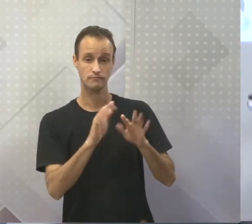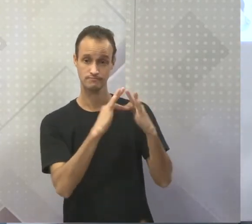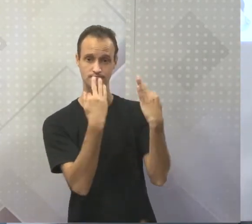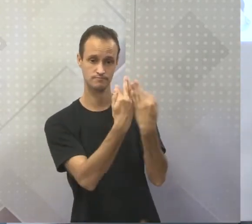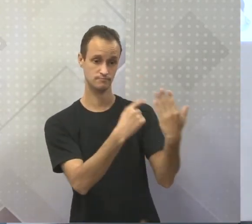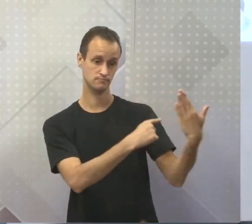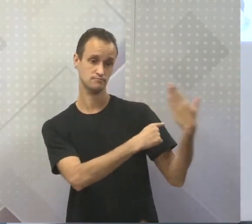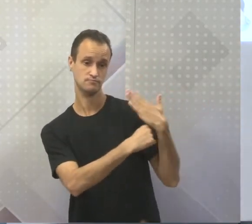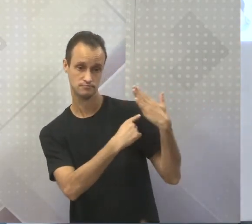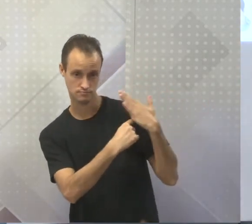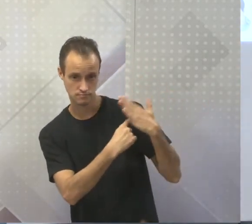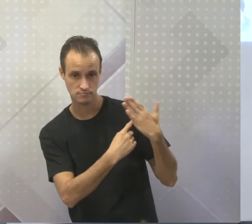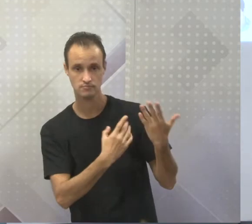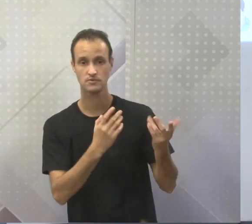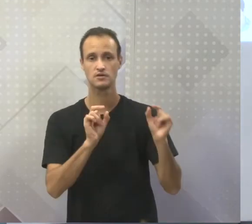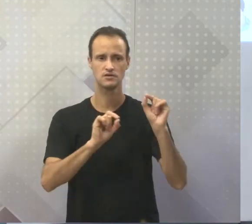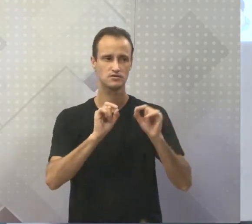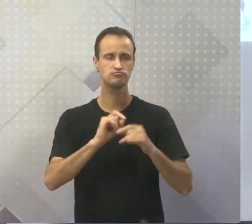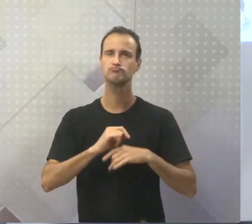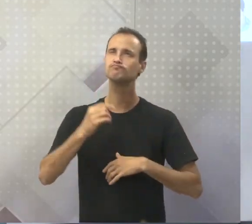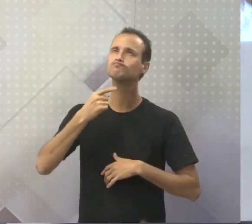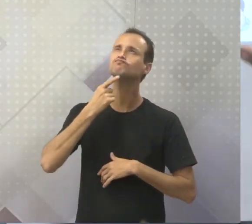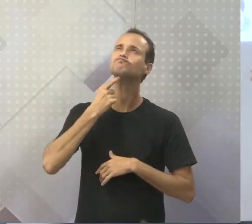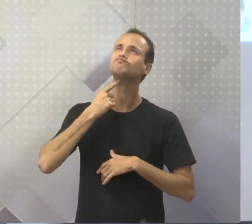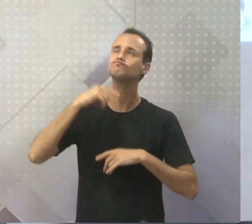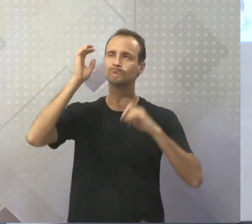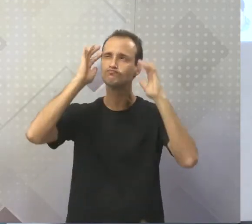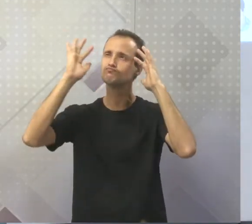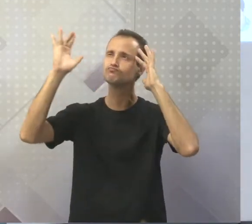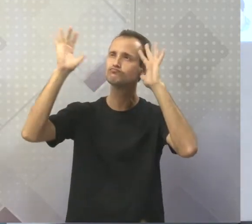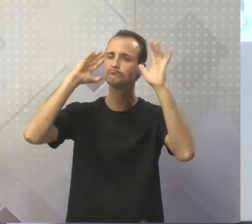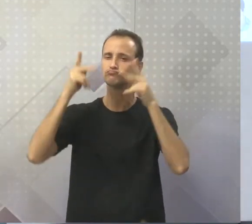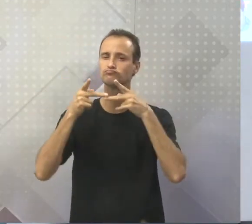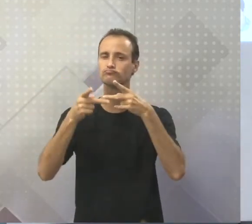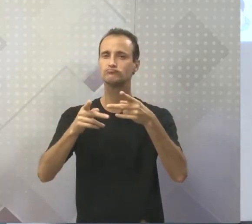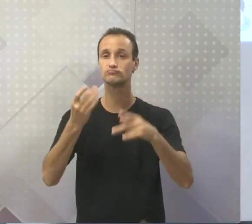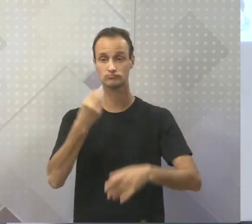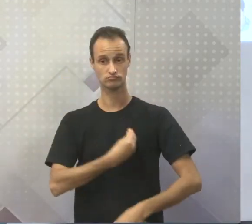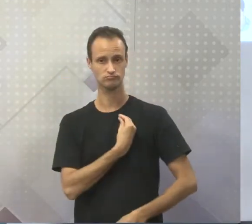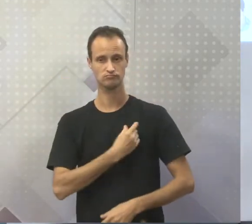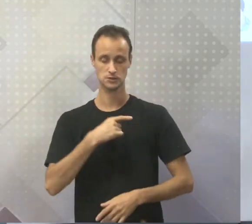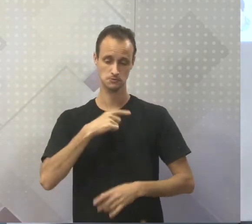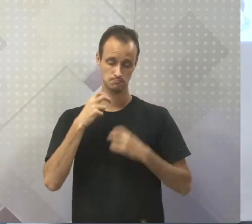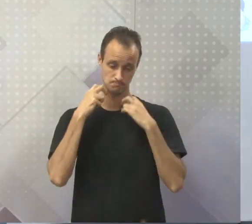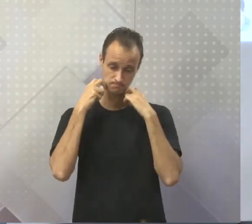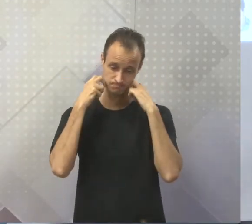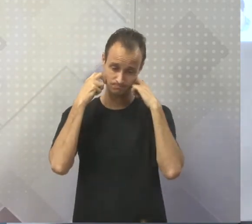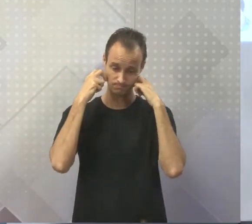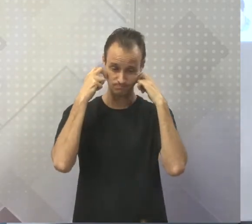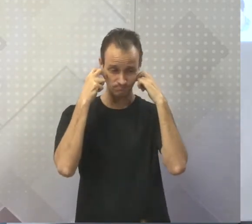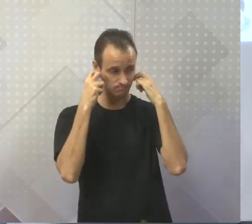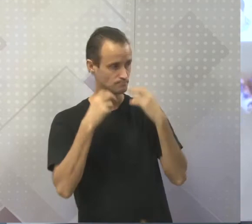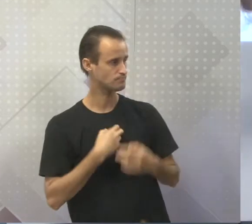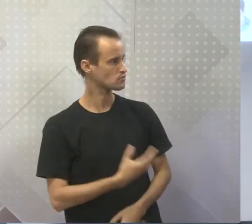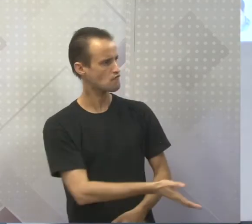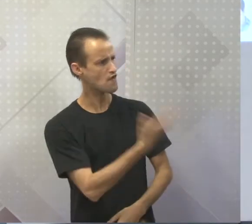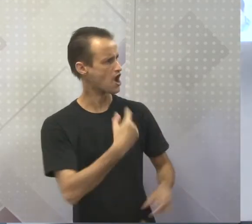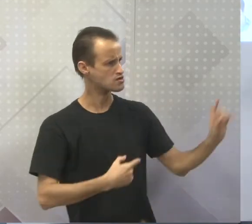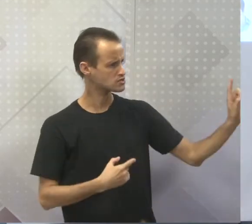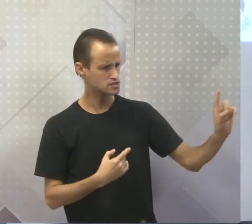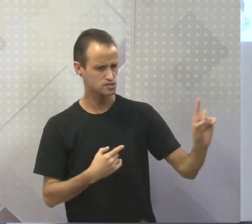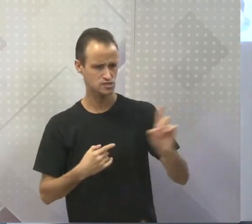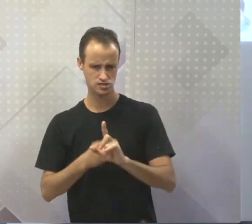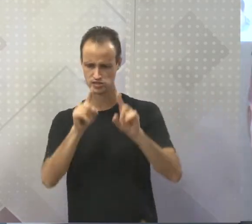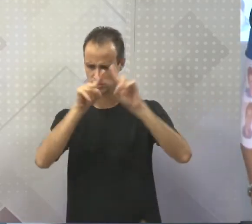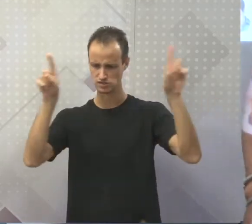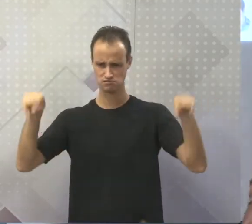né? Como rege isso, ele tem sonhos, ele tem projetos, né? E aí ele tem vergonha de muitas coisas. Ei, vem aqui falar, vem aqui